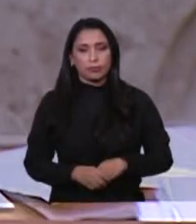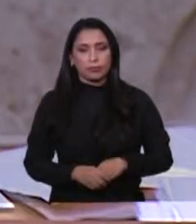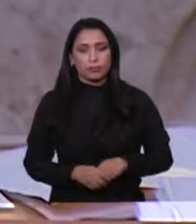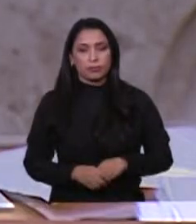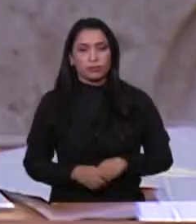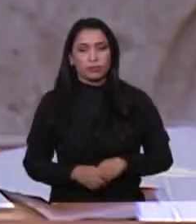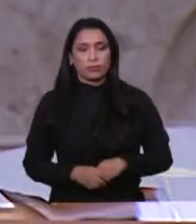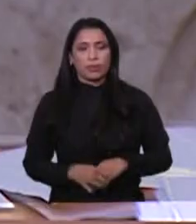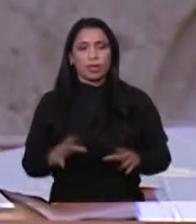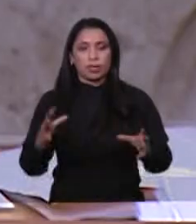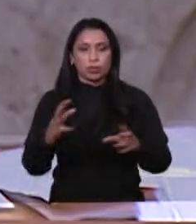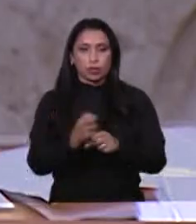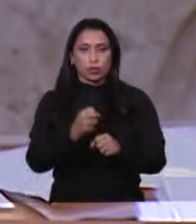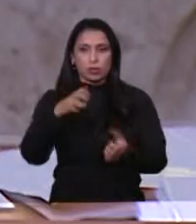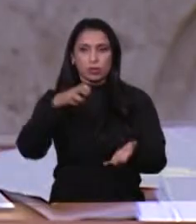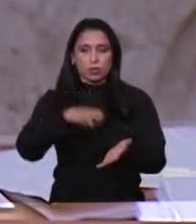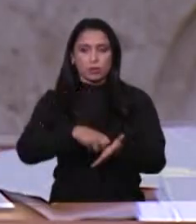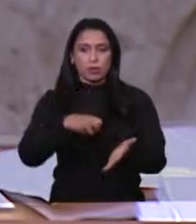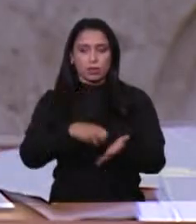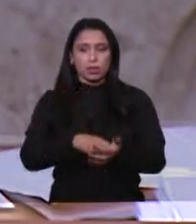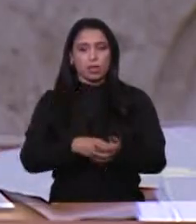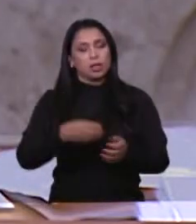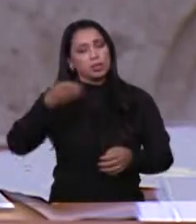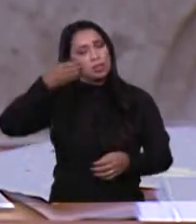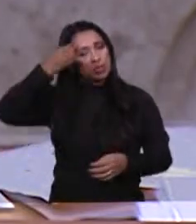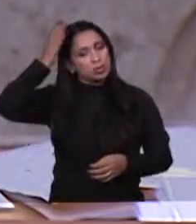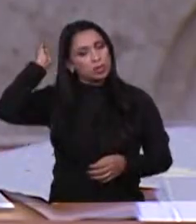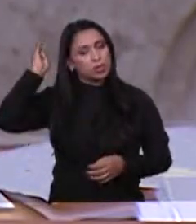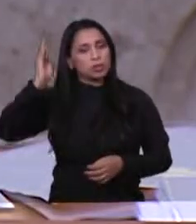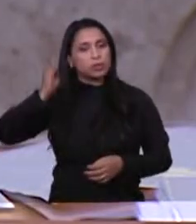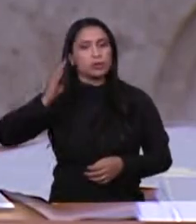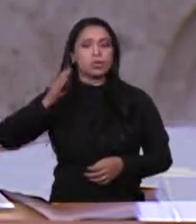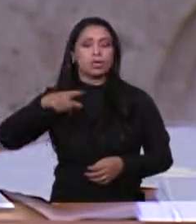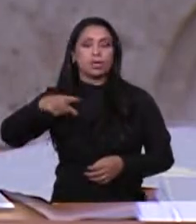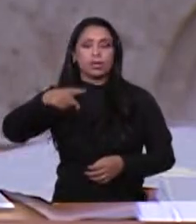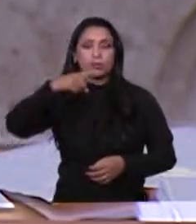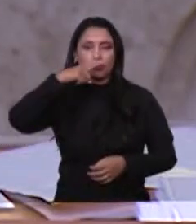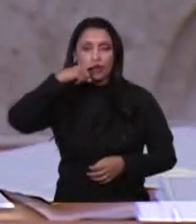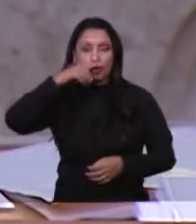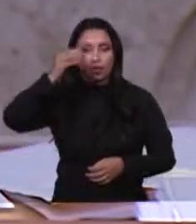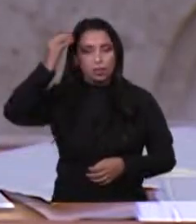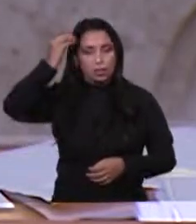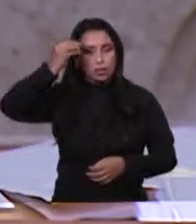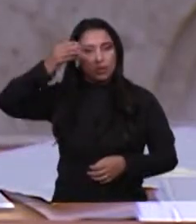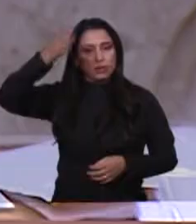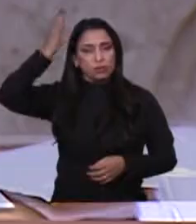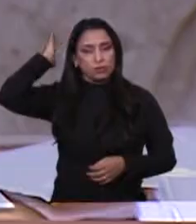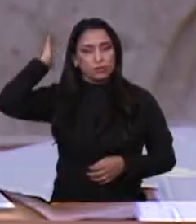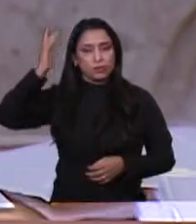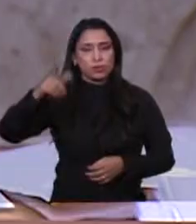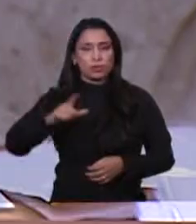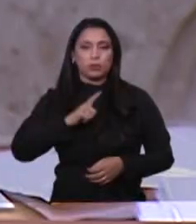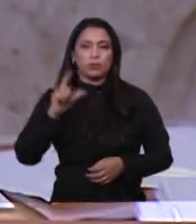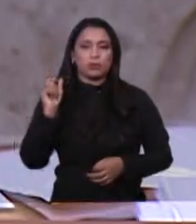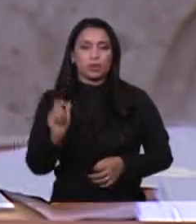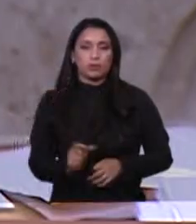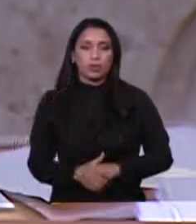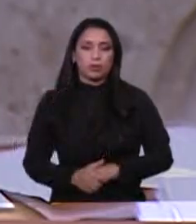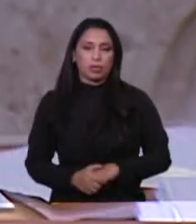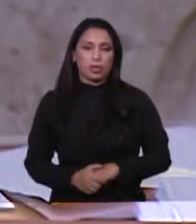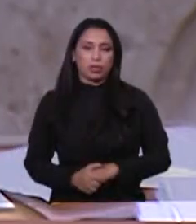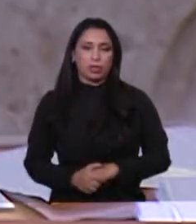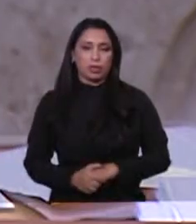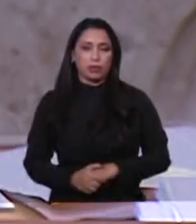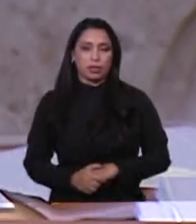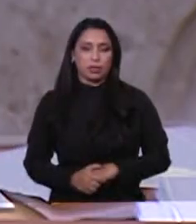da dosimetria, ministro Cristiano Zanin, ministro Edson Fachin, ministro Luiz Fux, ministra Carmen Lúcia e